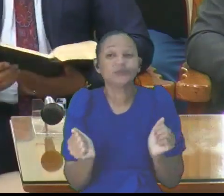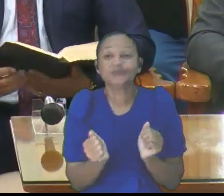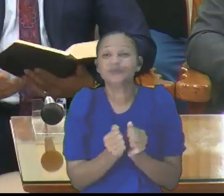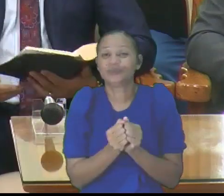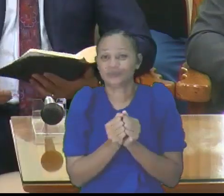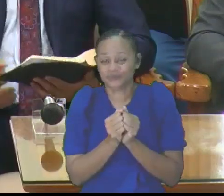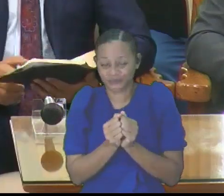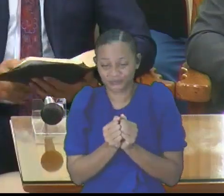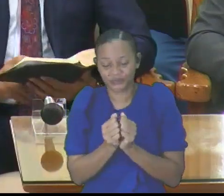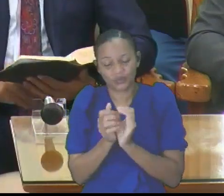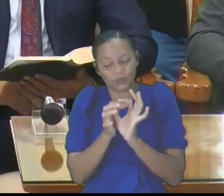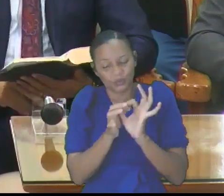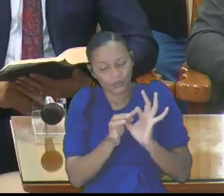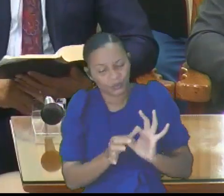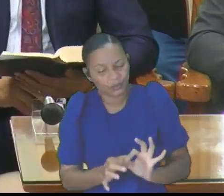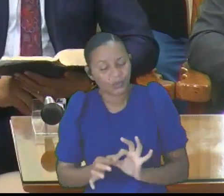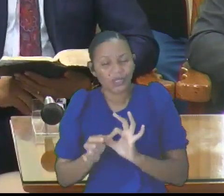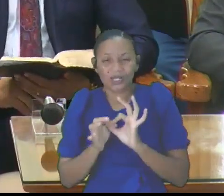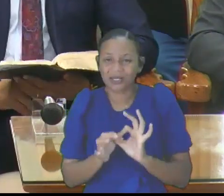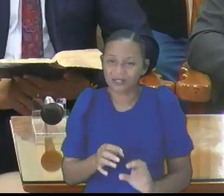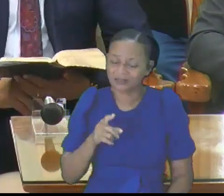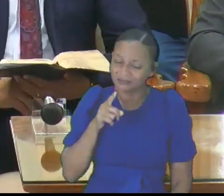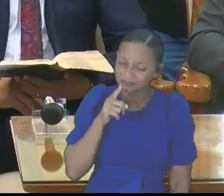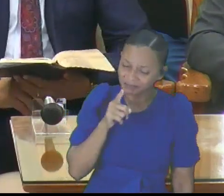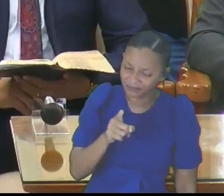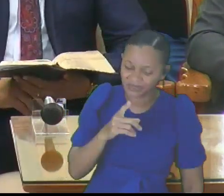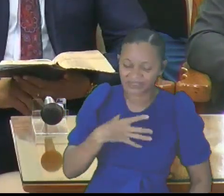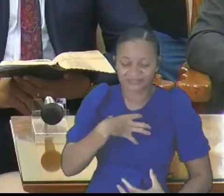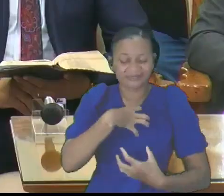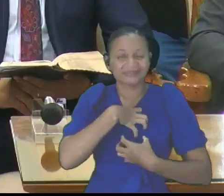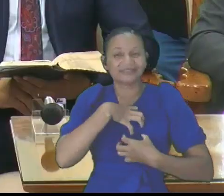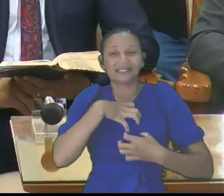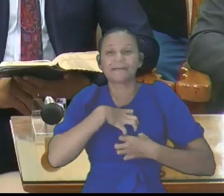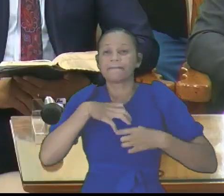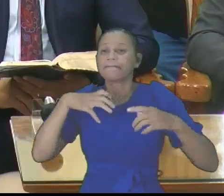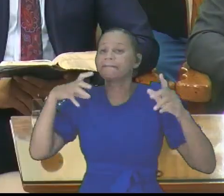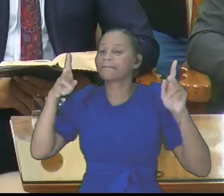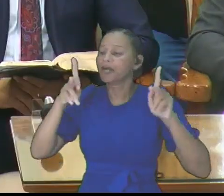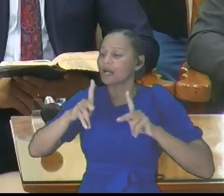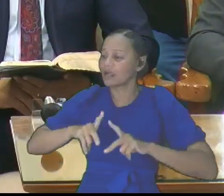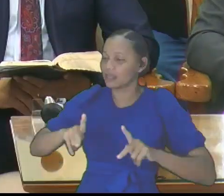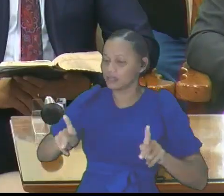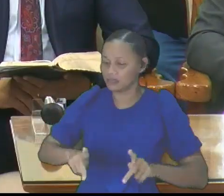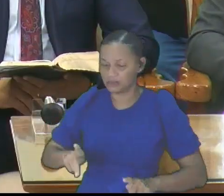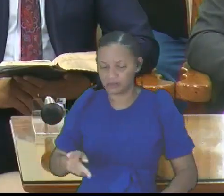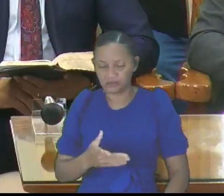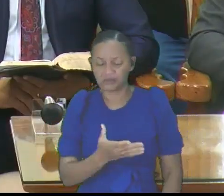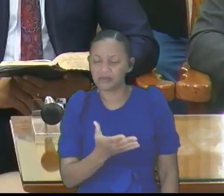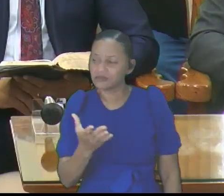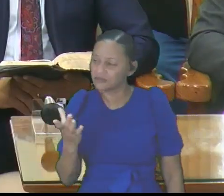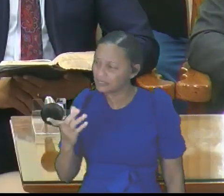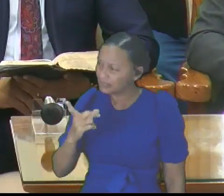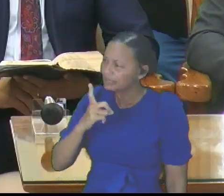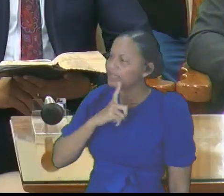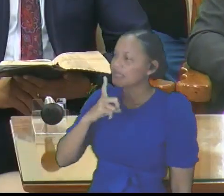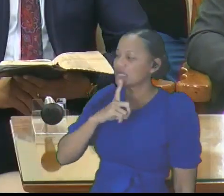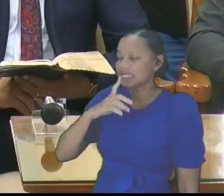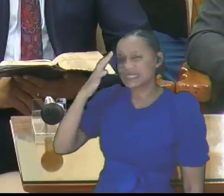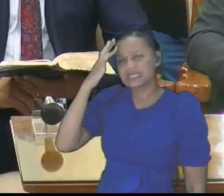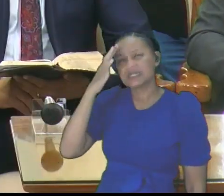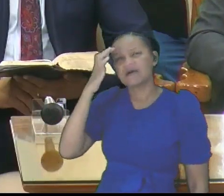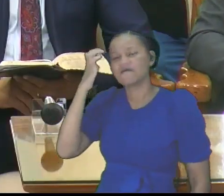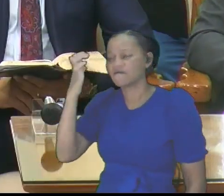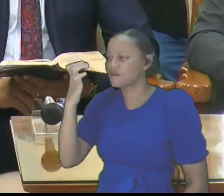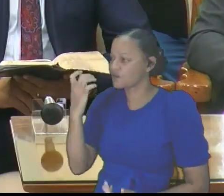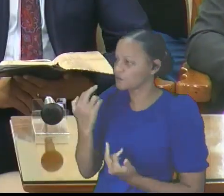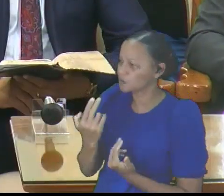juntos. Comunhão é você estar em paz com o outro. Comunhão é você ter a mesma fé que o outro